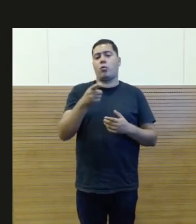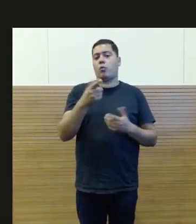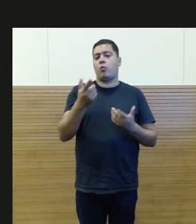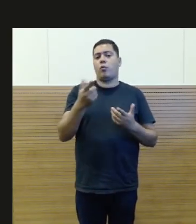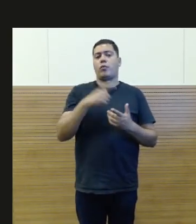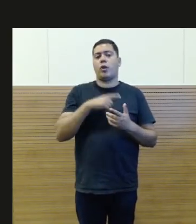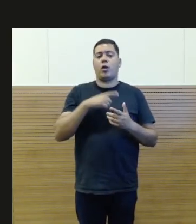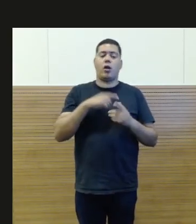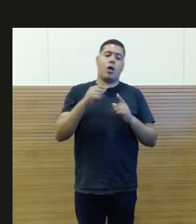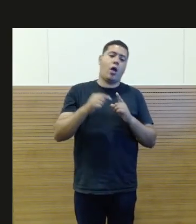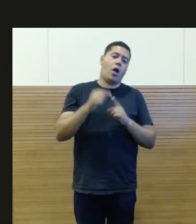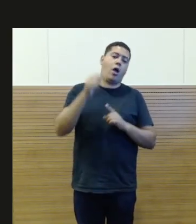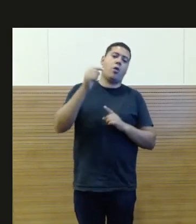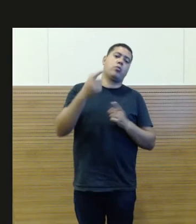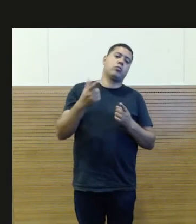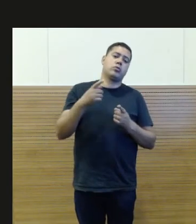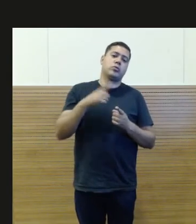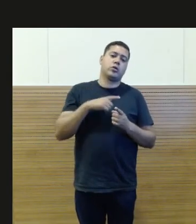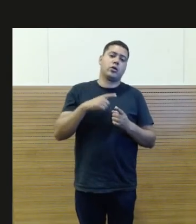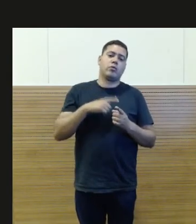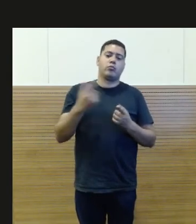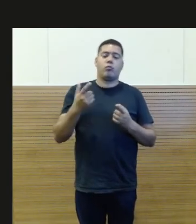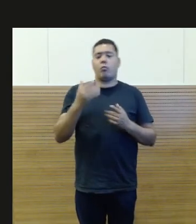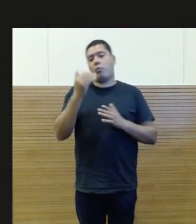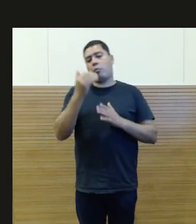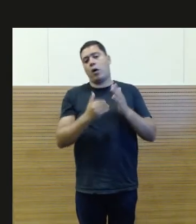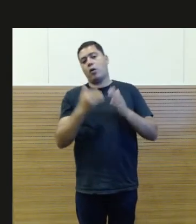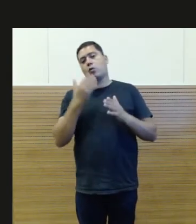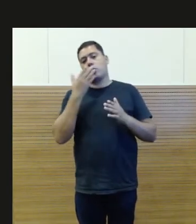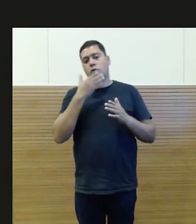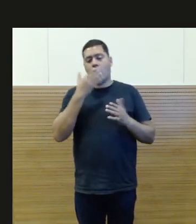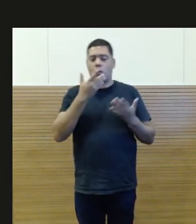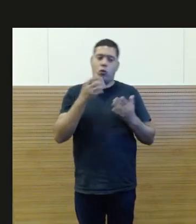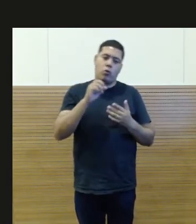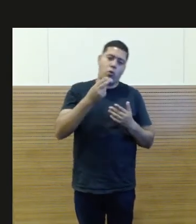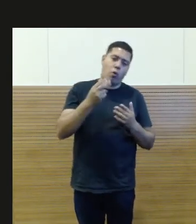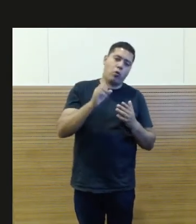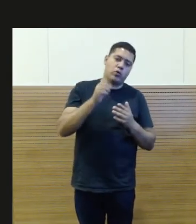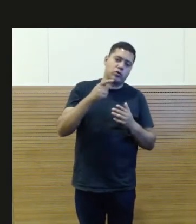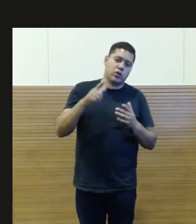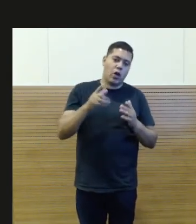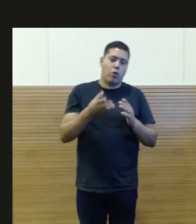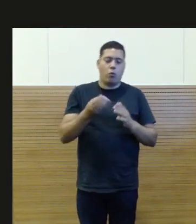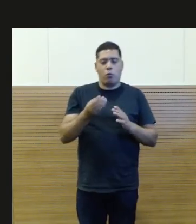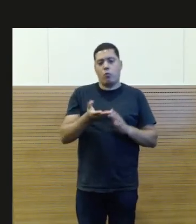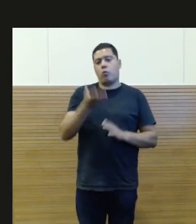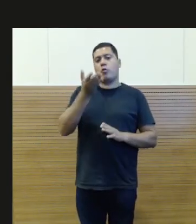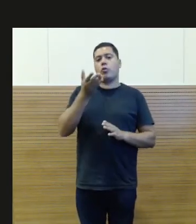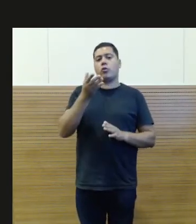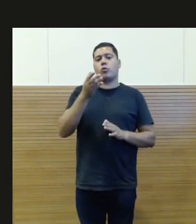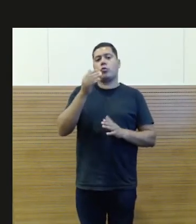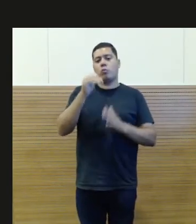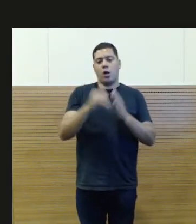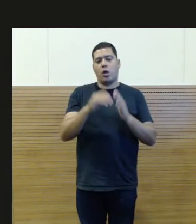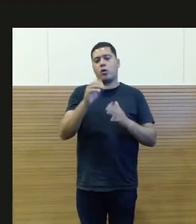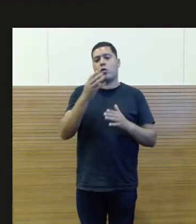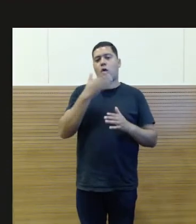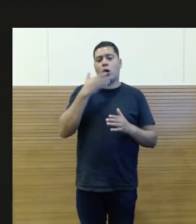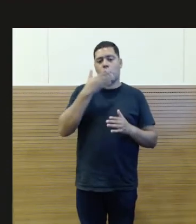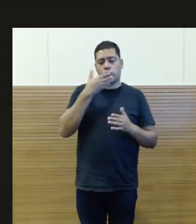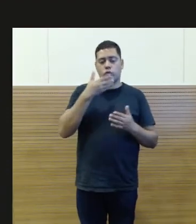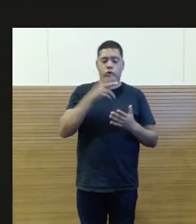tempo alto em açúcar e baixo em sal, ou baixo em açúcar e alto em sal. Essas múltiplas